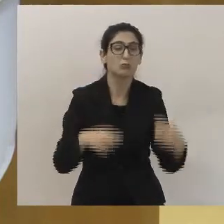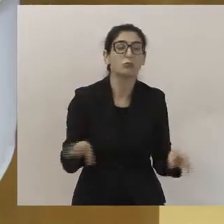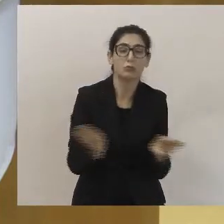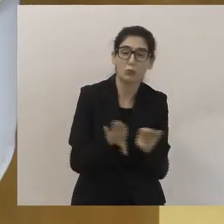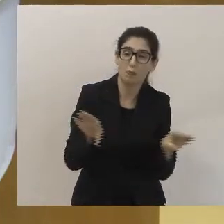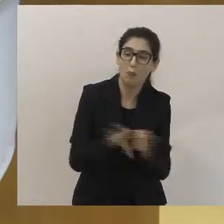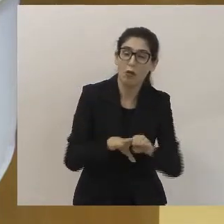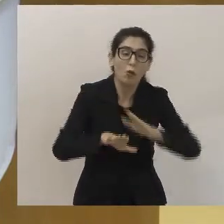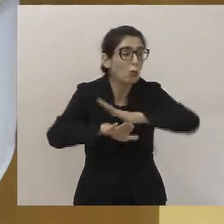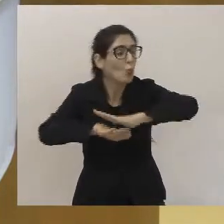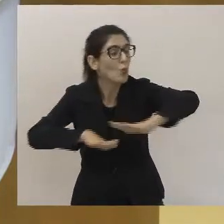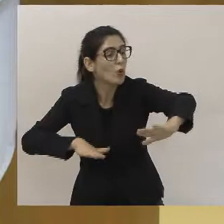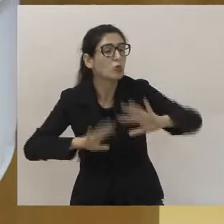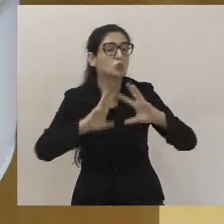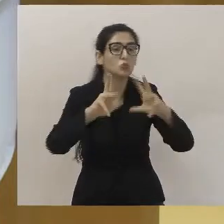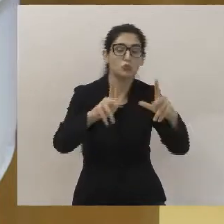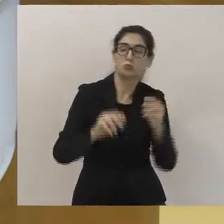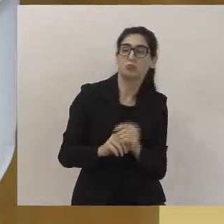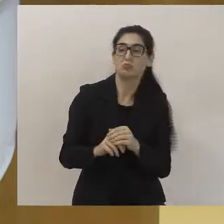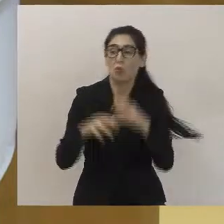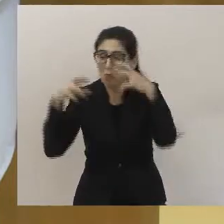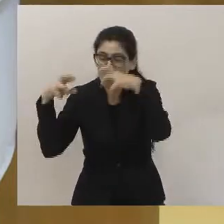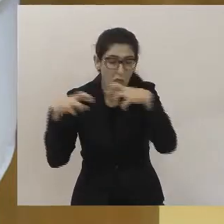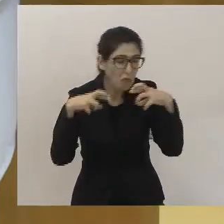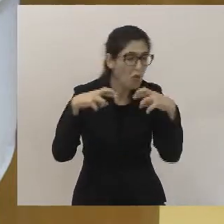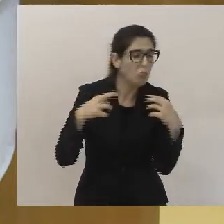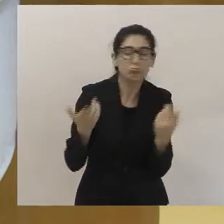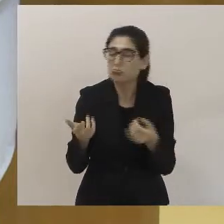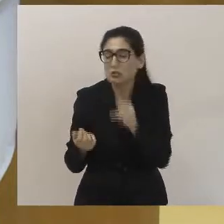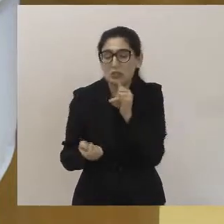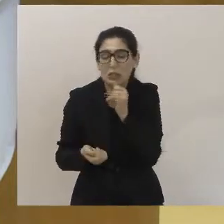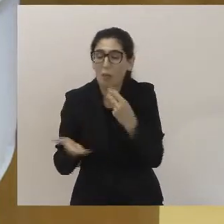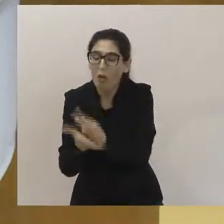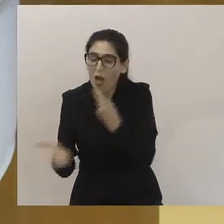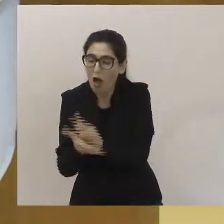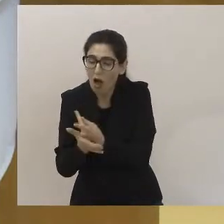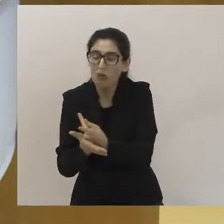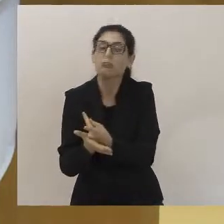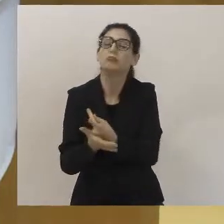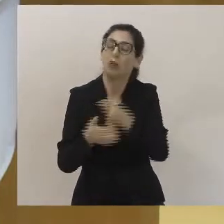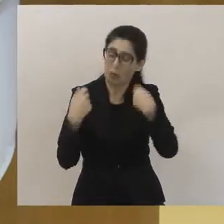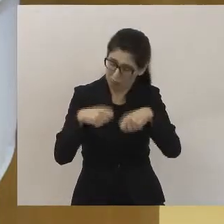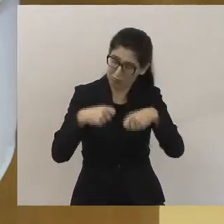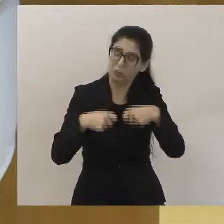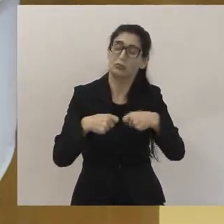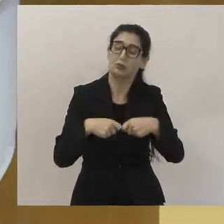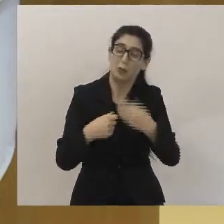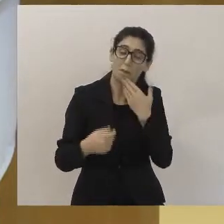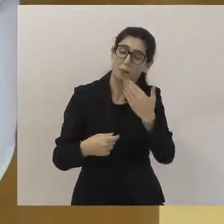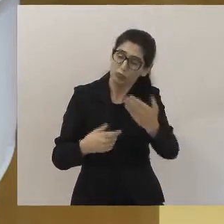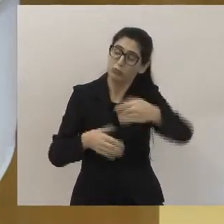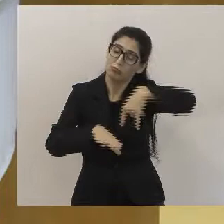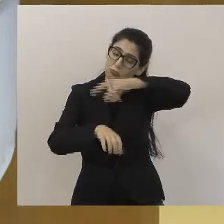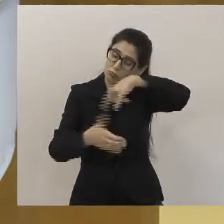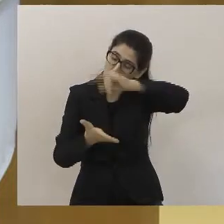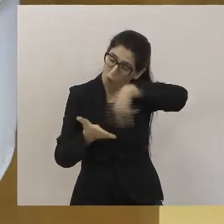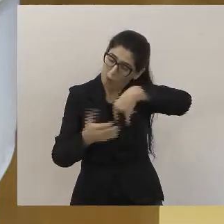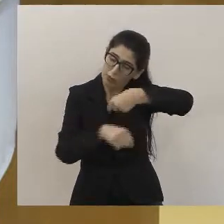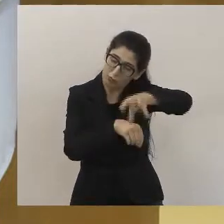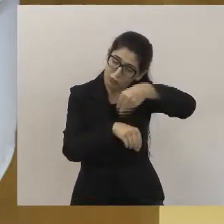incorreta ou errada sei lá temos que cobrar e pedir melhorias nessa situação eu se esse é o meu posicionamento